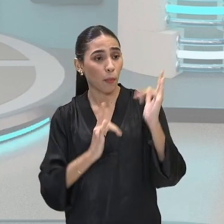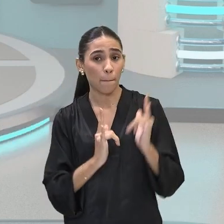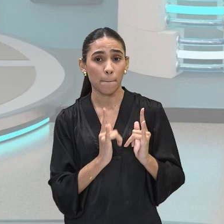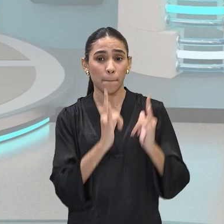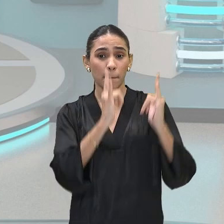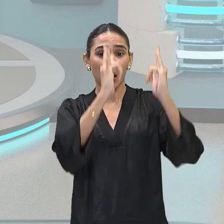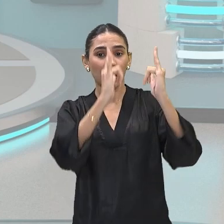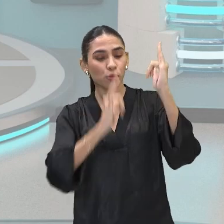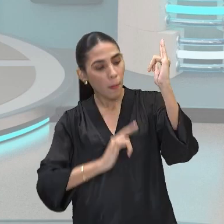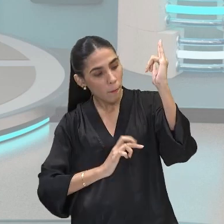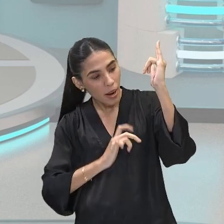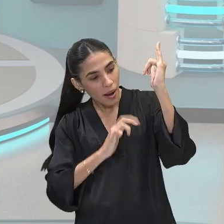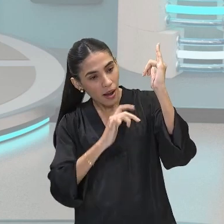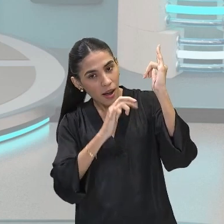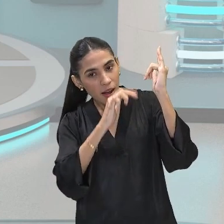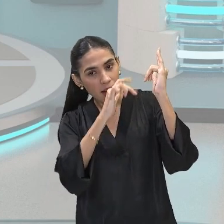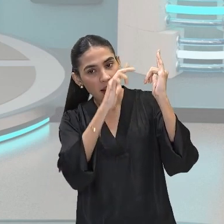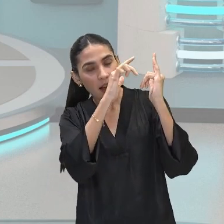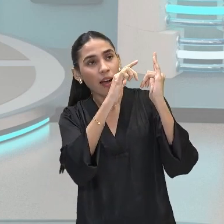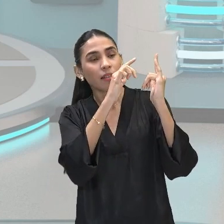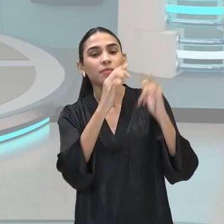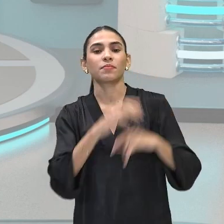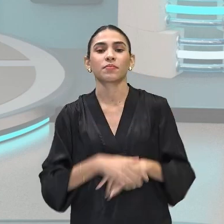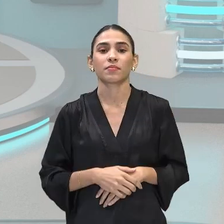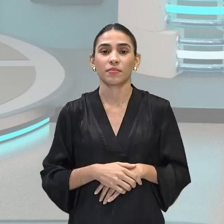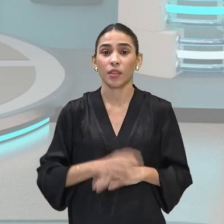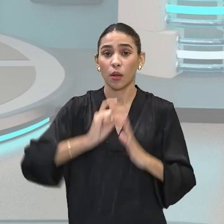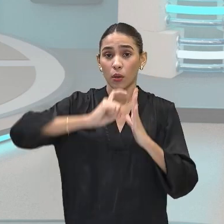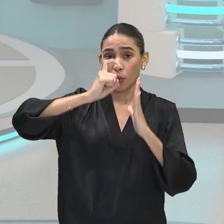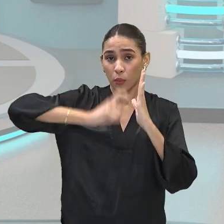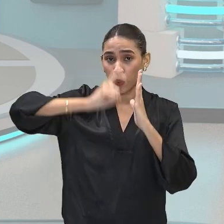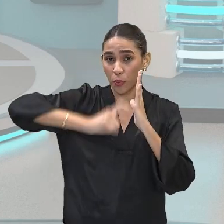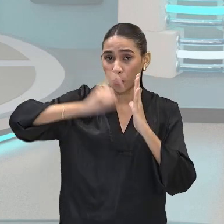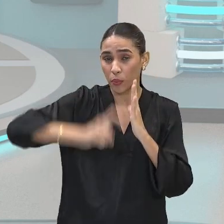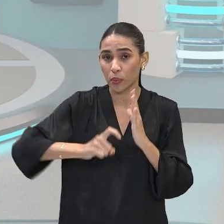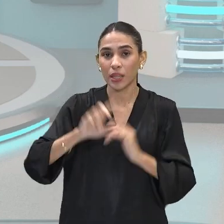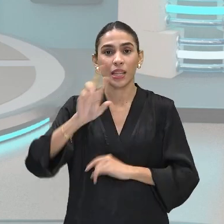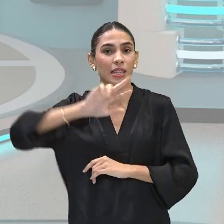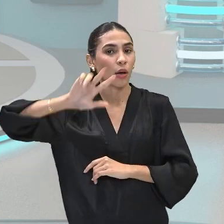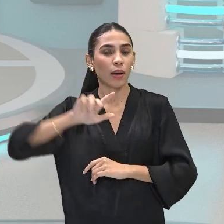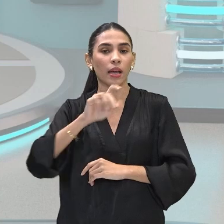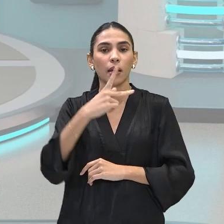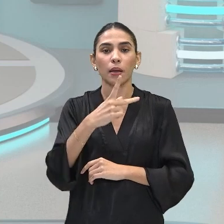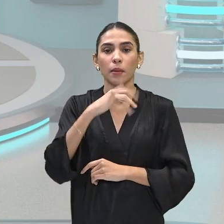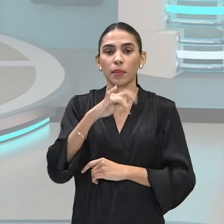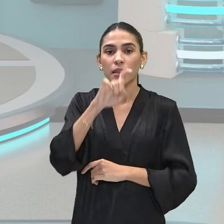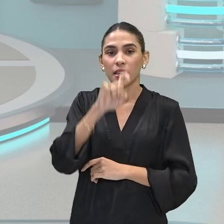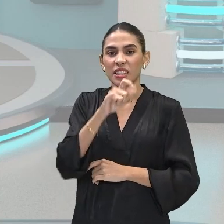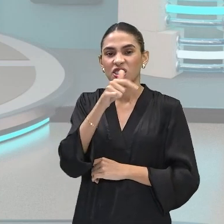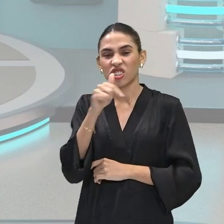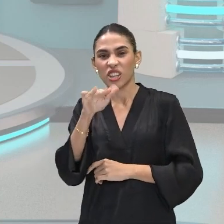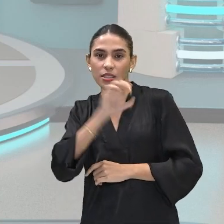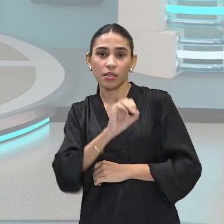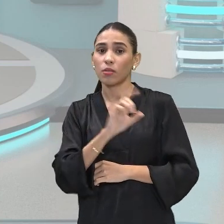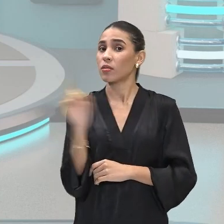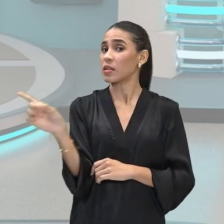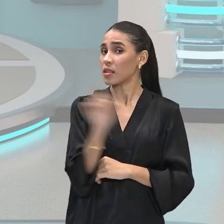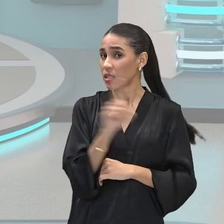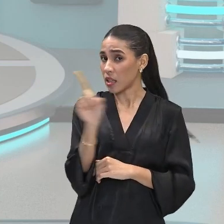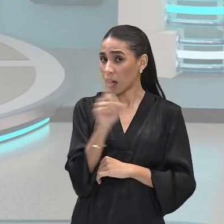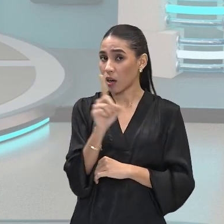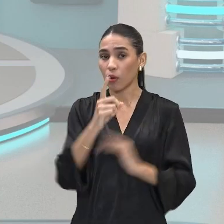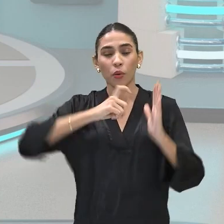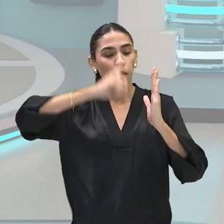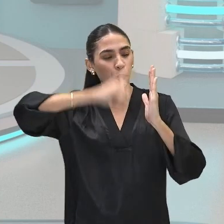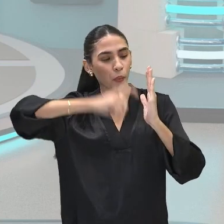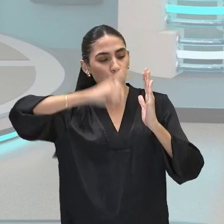A gente tem que entender que o grafite, ele não é a pichação, tá, gente? O grafiteiro, ele é um